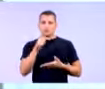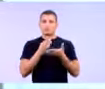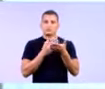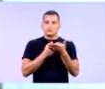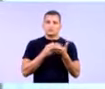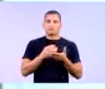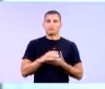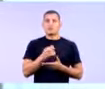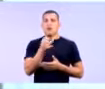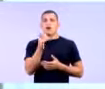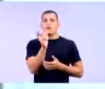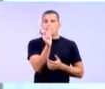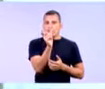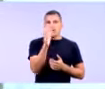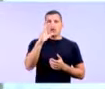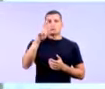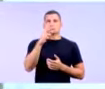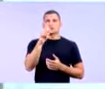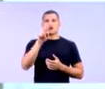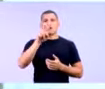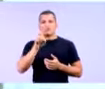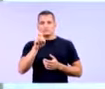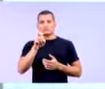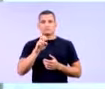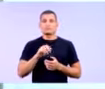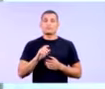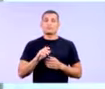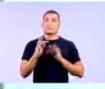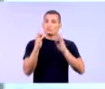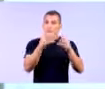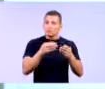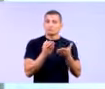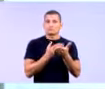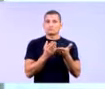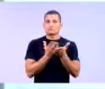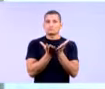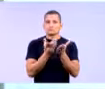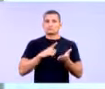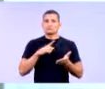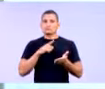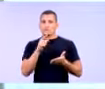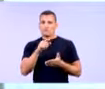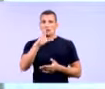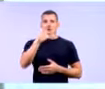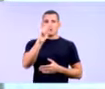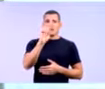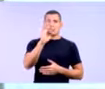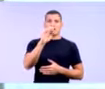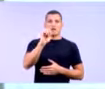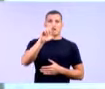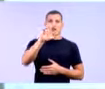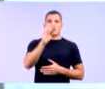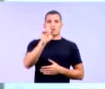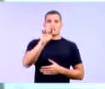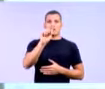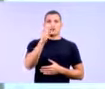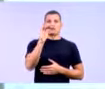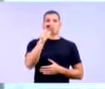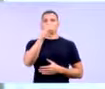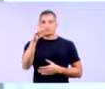as palavras-chave daquele livro. Então, todo livro tem essa catalogação. Essa catalogação é feita